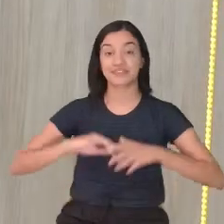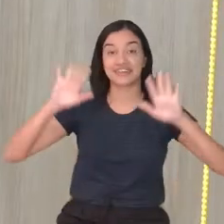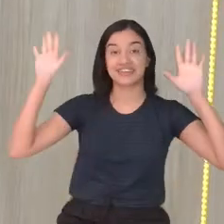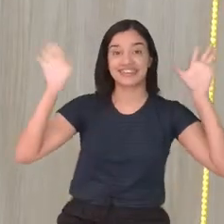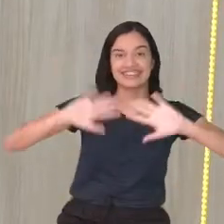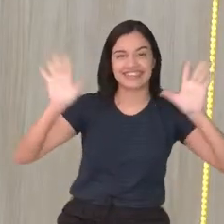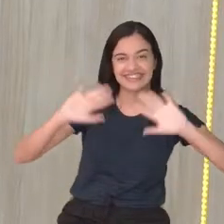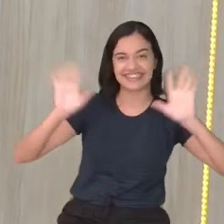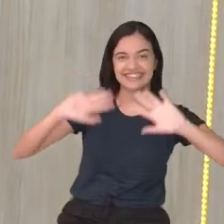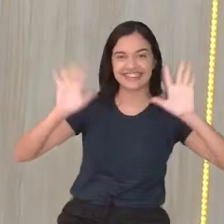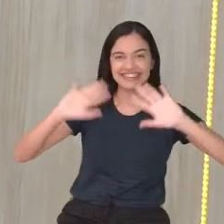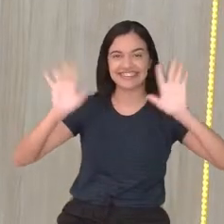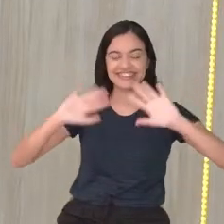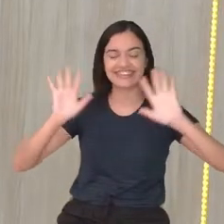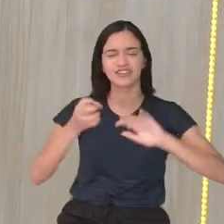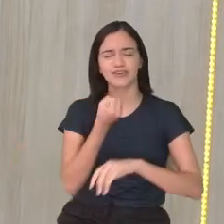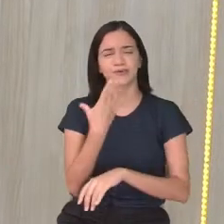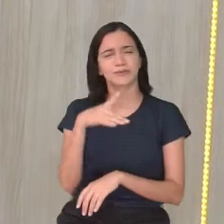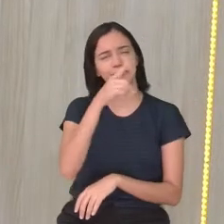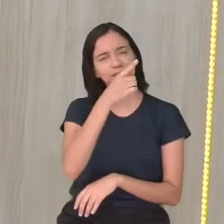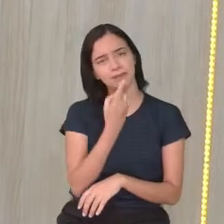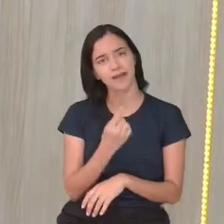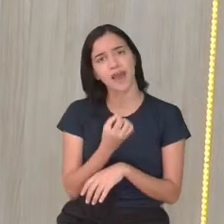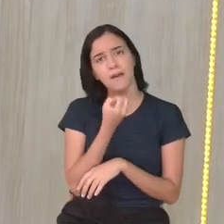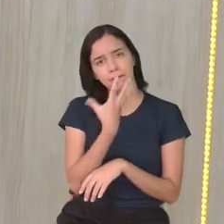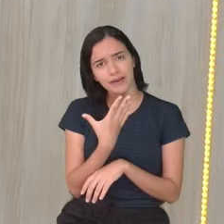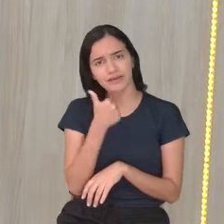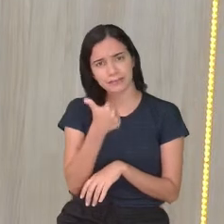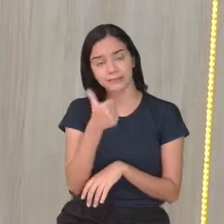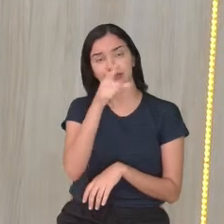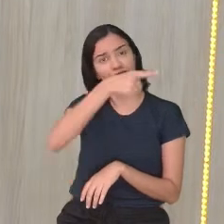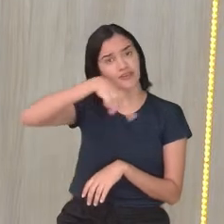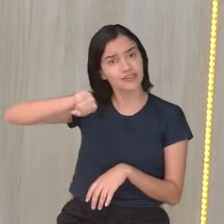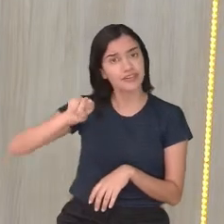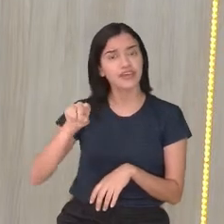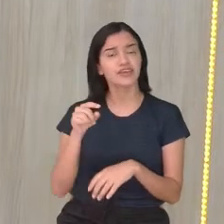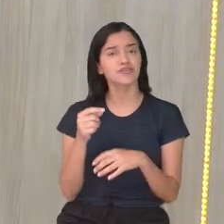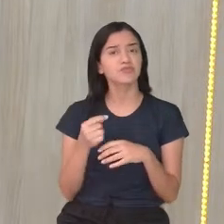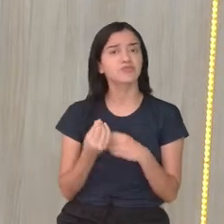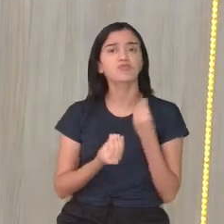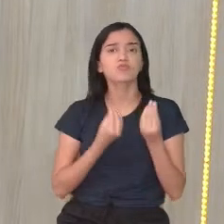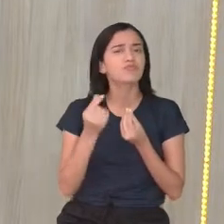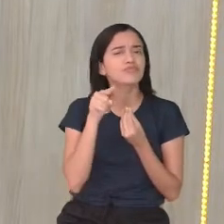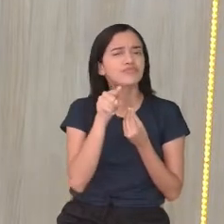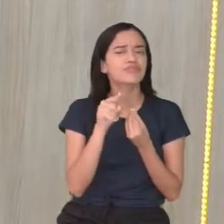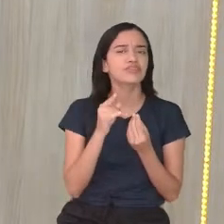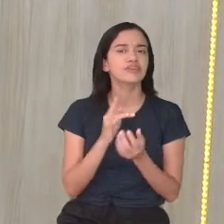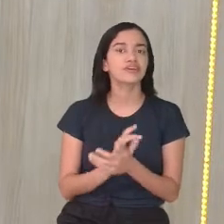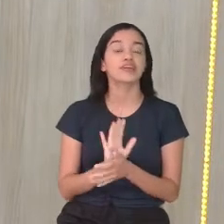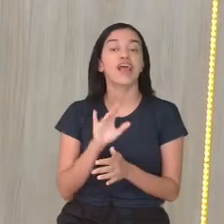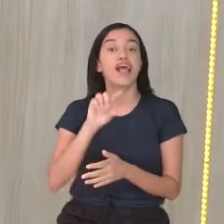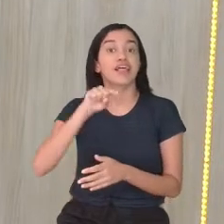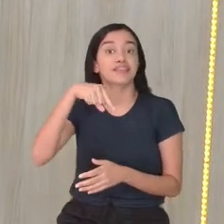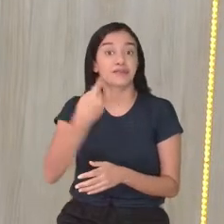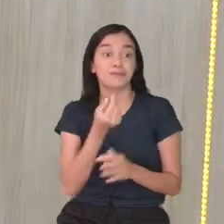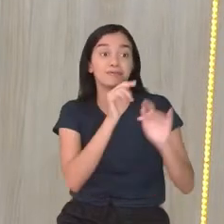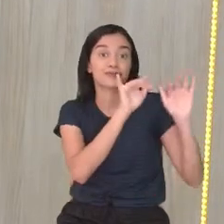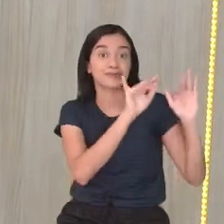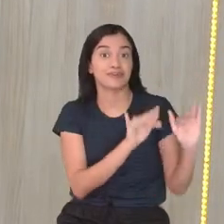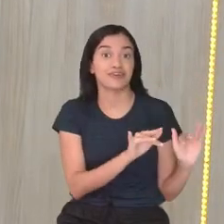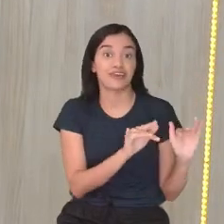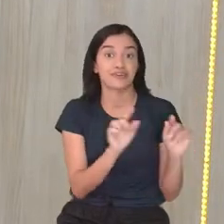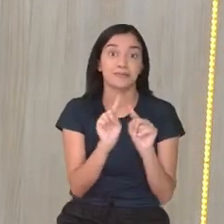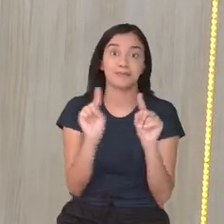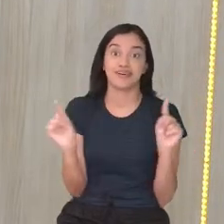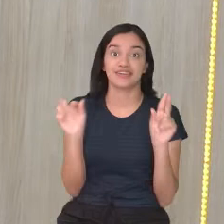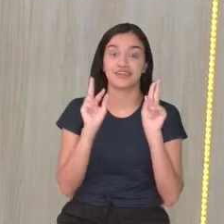aí, meu povo? Tudo bem com vocês? Como é que vocês estão, hein? Contem aí pra gente daqui a pouco, né, no chat, mas espero